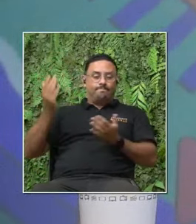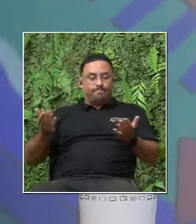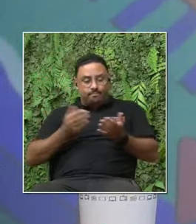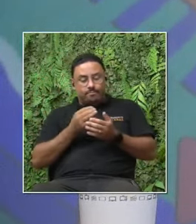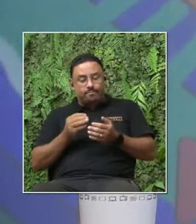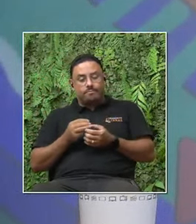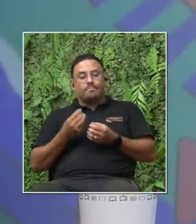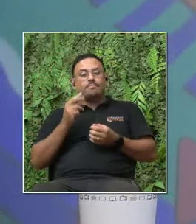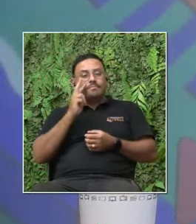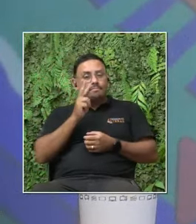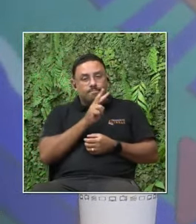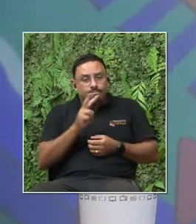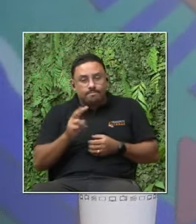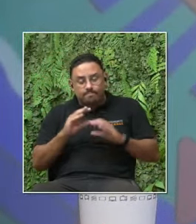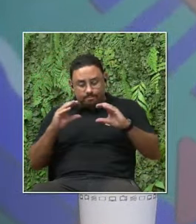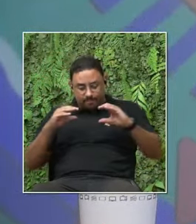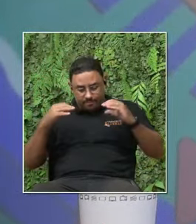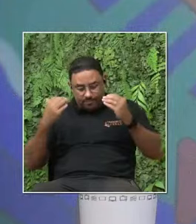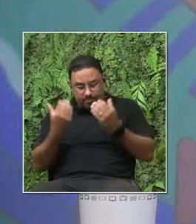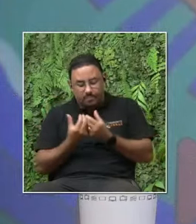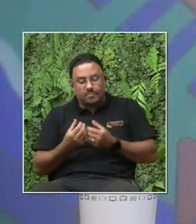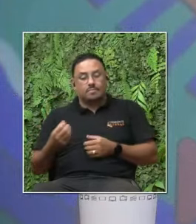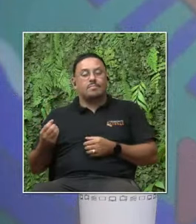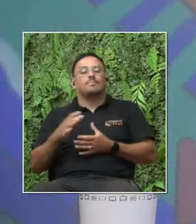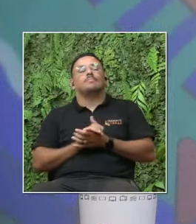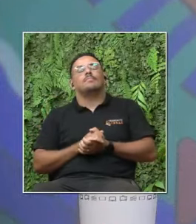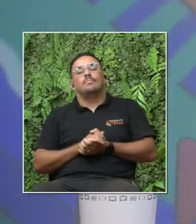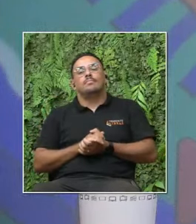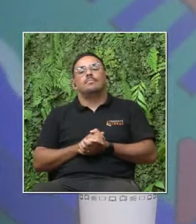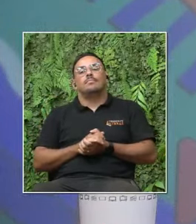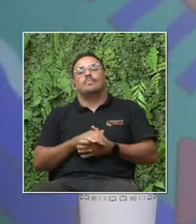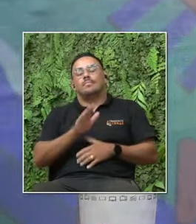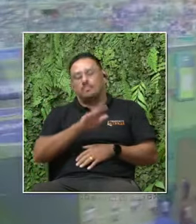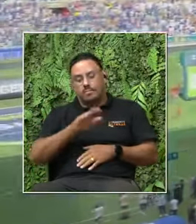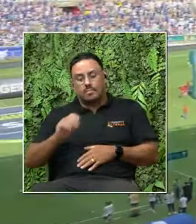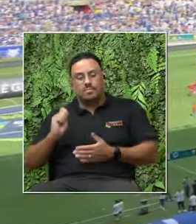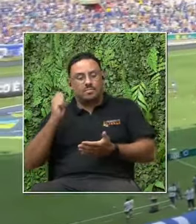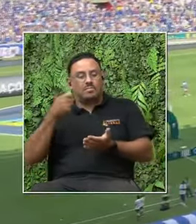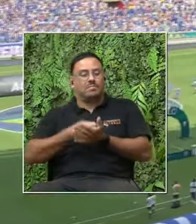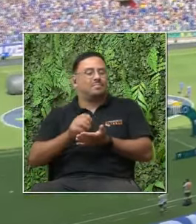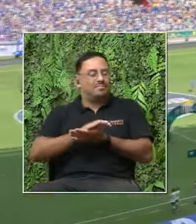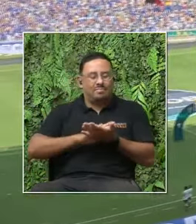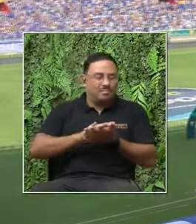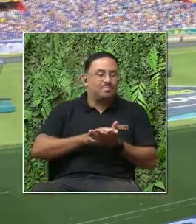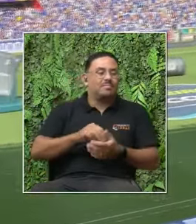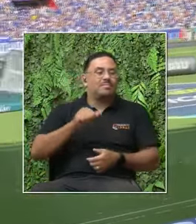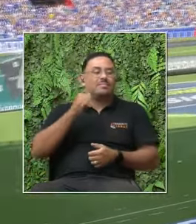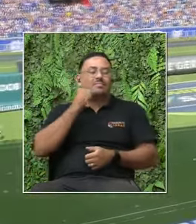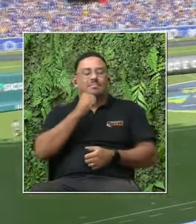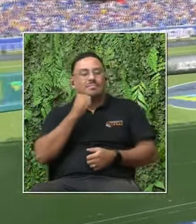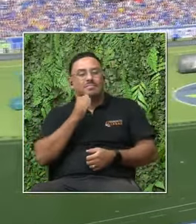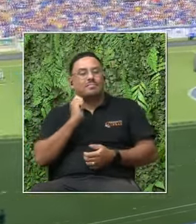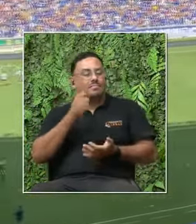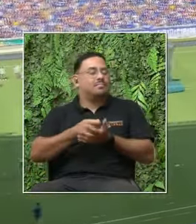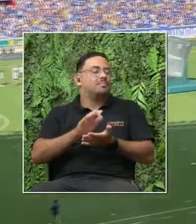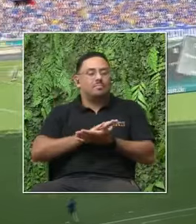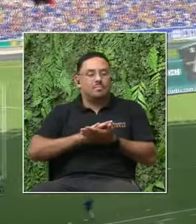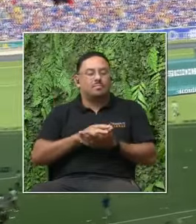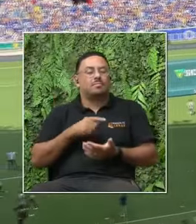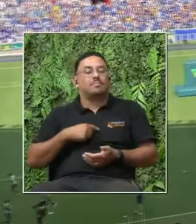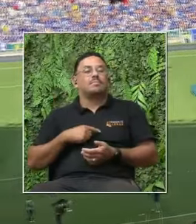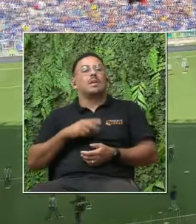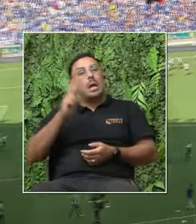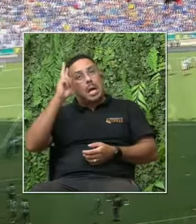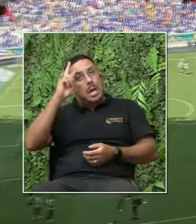aí curtindo então o Mineirão Ah era bom demais criança não pagava mulher não pagava era bom demais aquele tempo eu lembro que